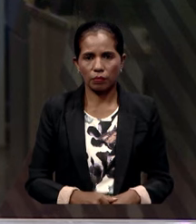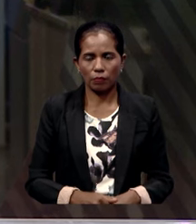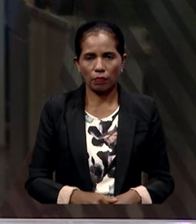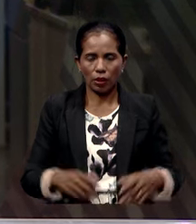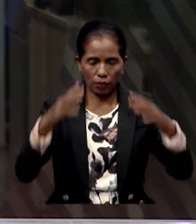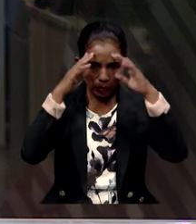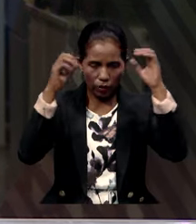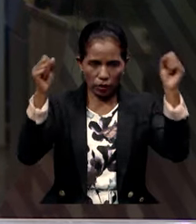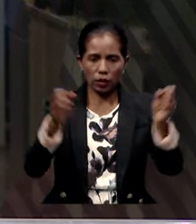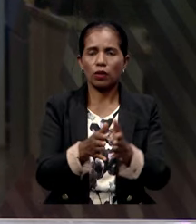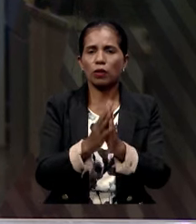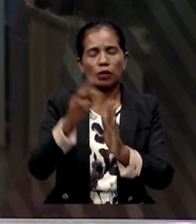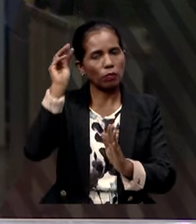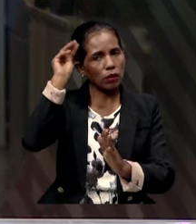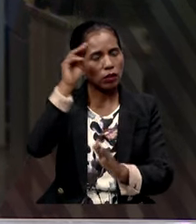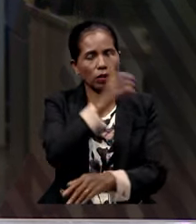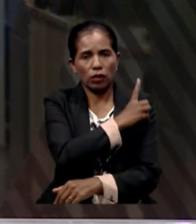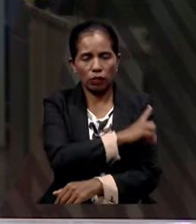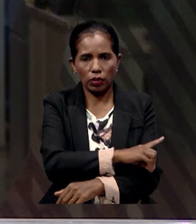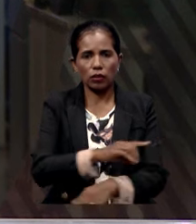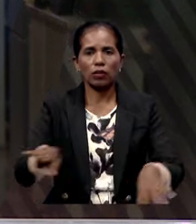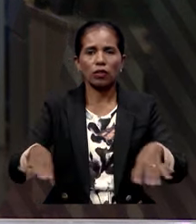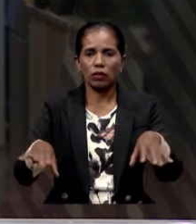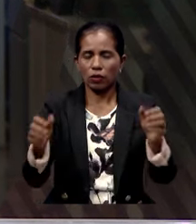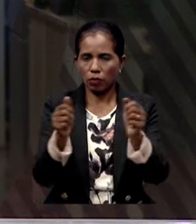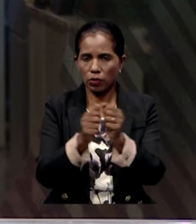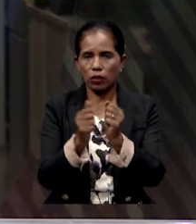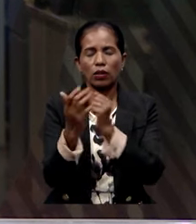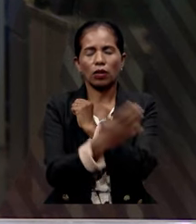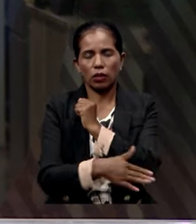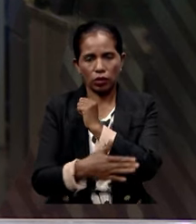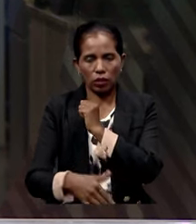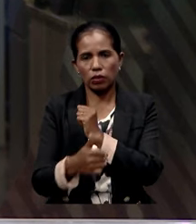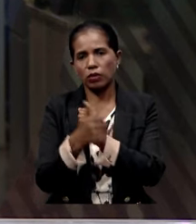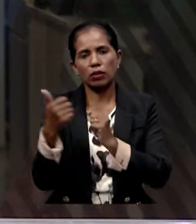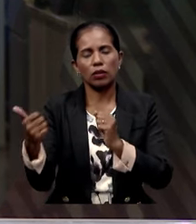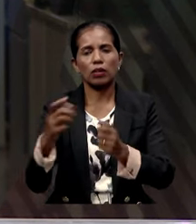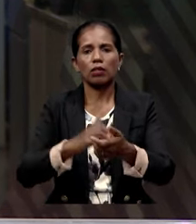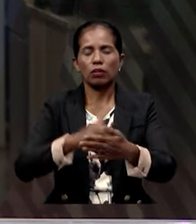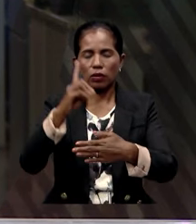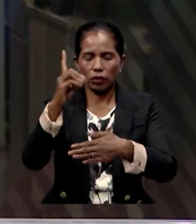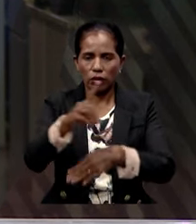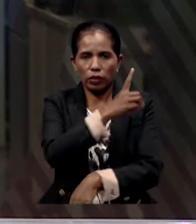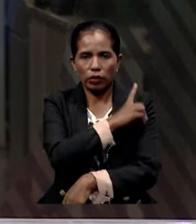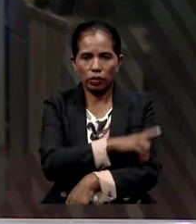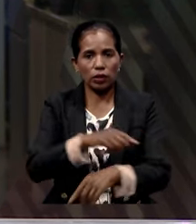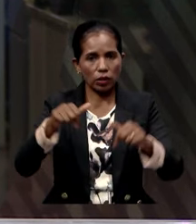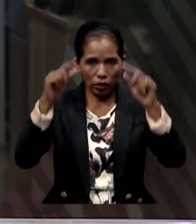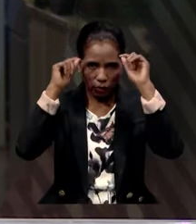Presidente da República, russo ministro de Defesa, ato serviço a mútuo com a nação avançada Síria, onde desenvolve defesa e Ilha